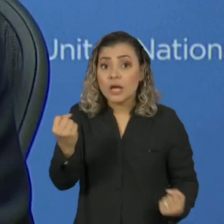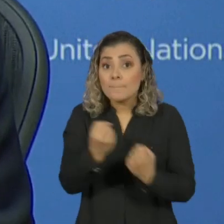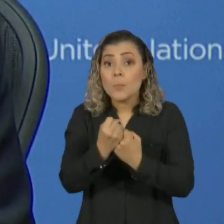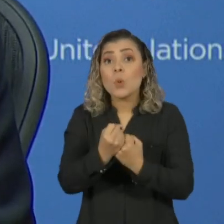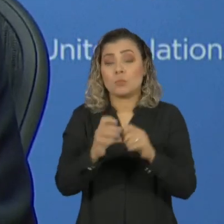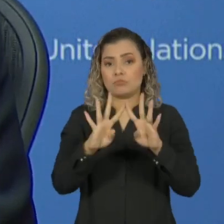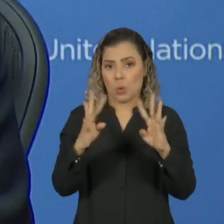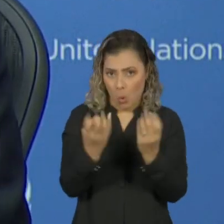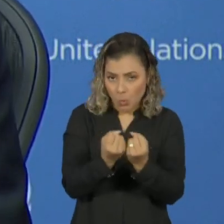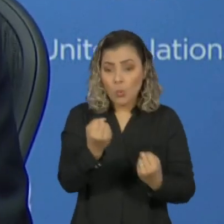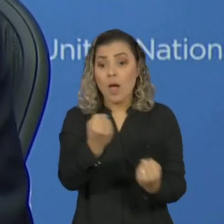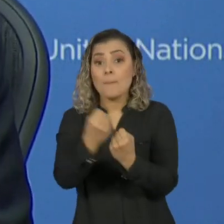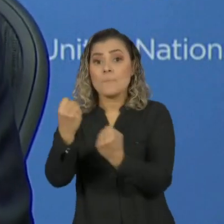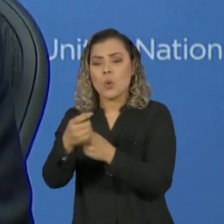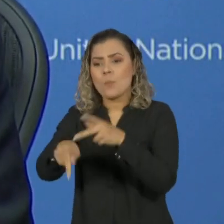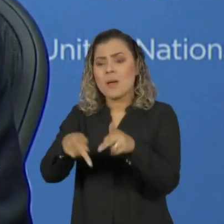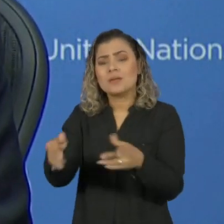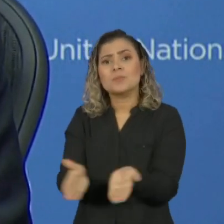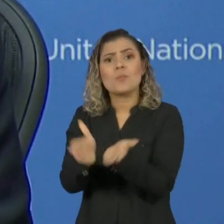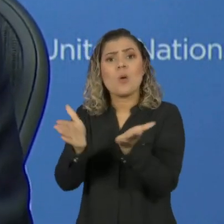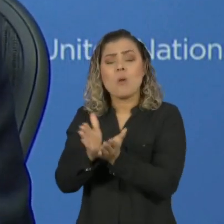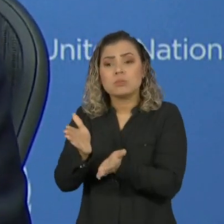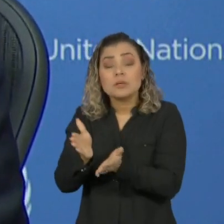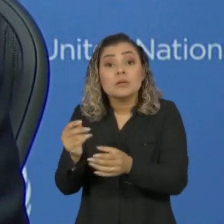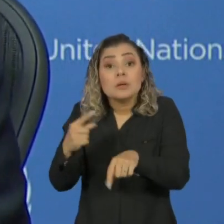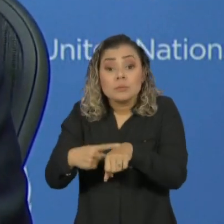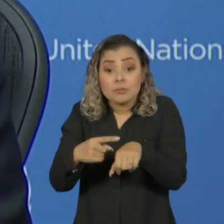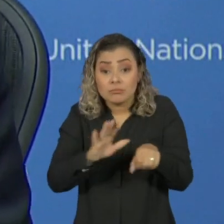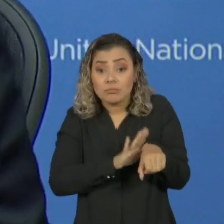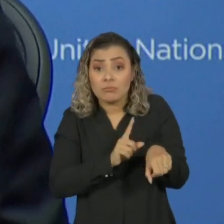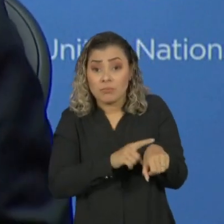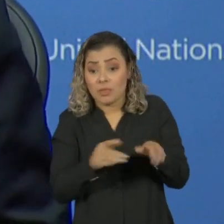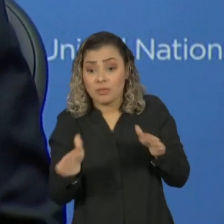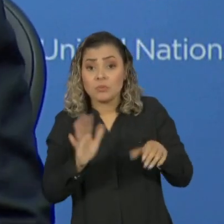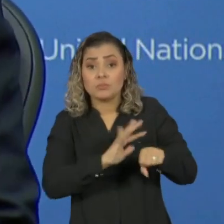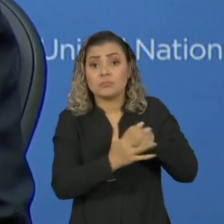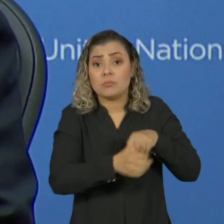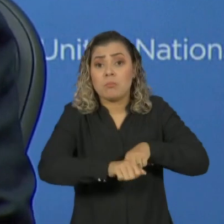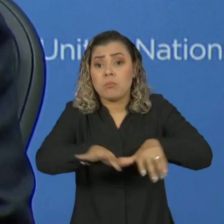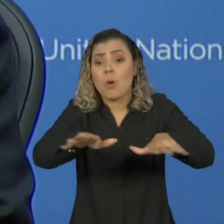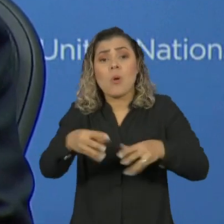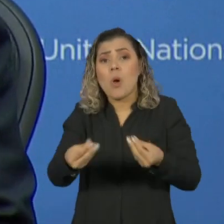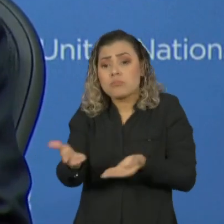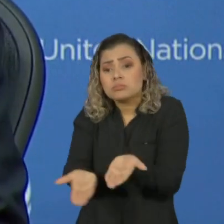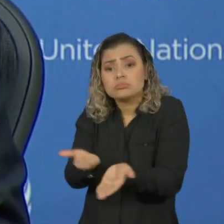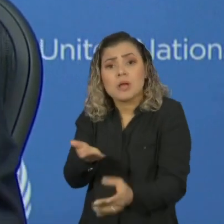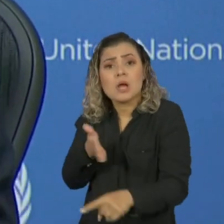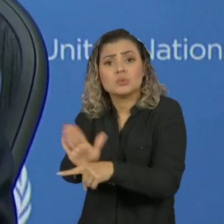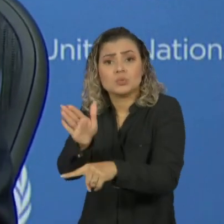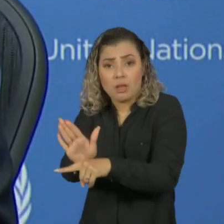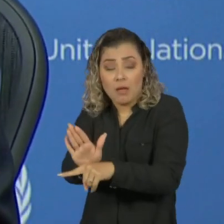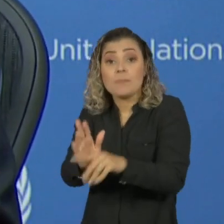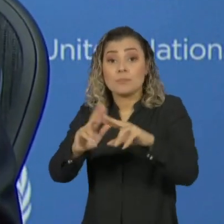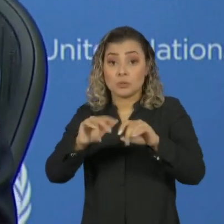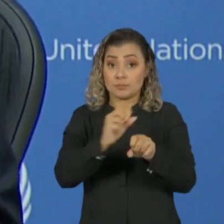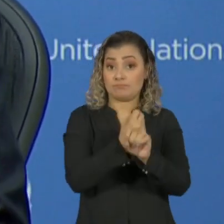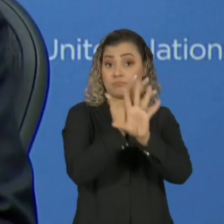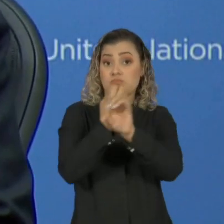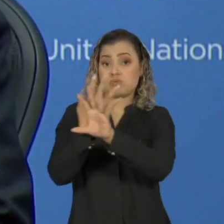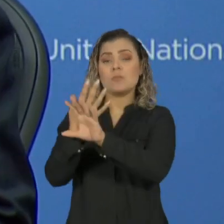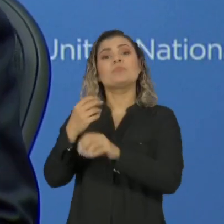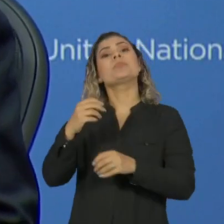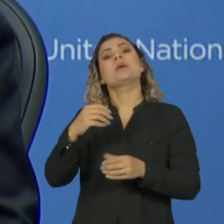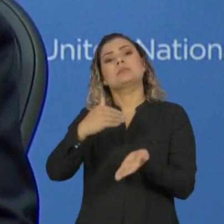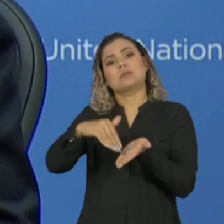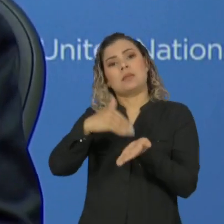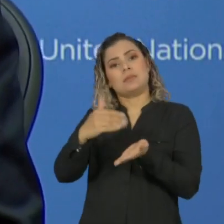países pobres e em desenvolvimento durante a pandemia de coronavírus. O encontro virtual foi convocado pelo